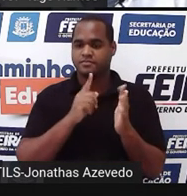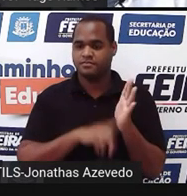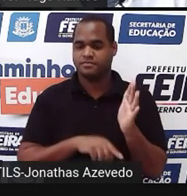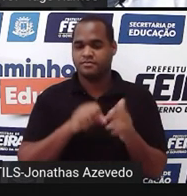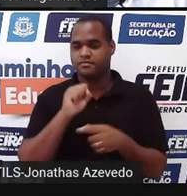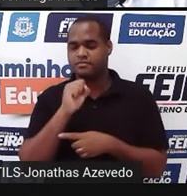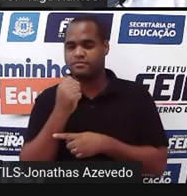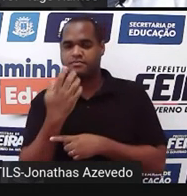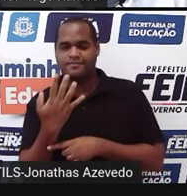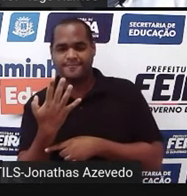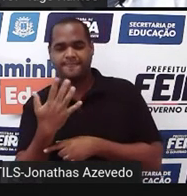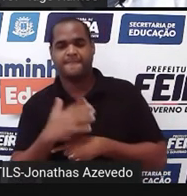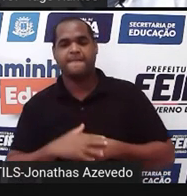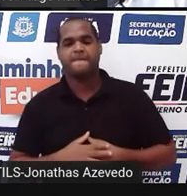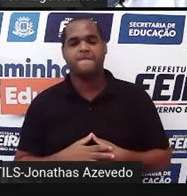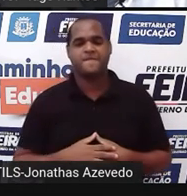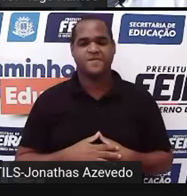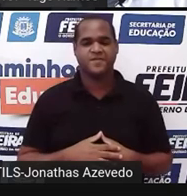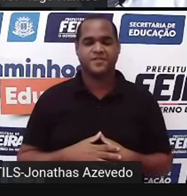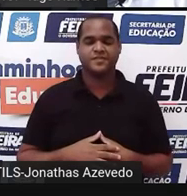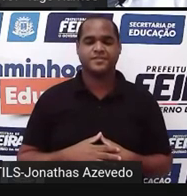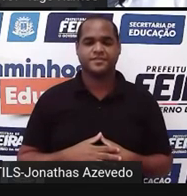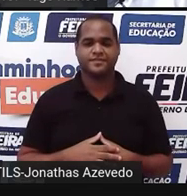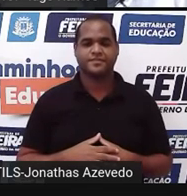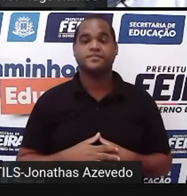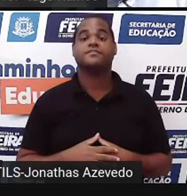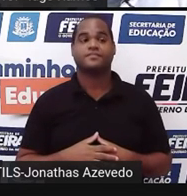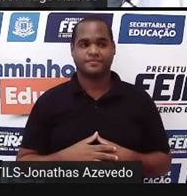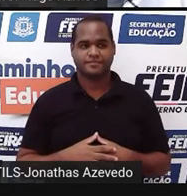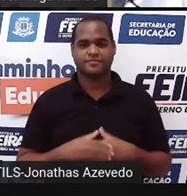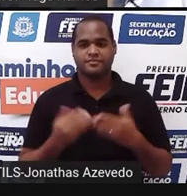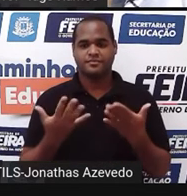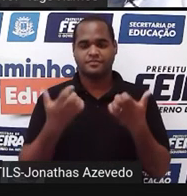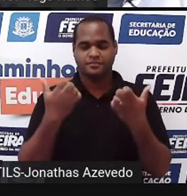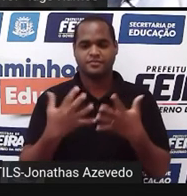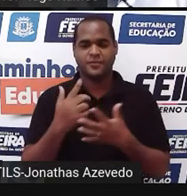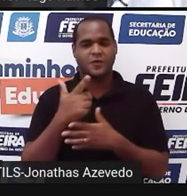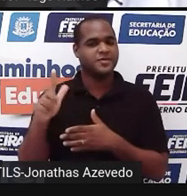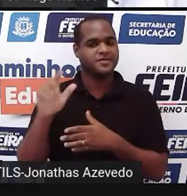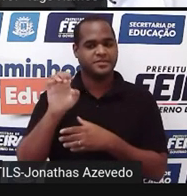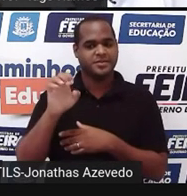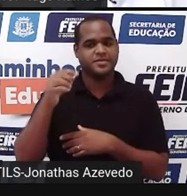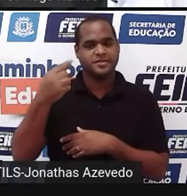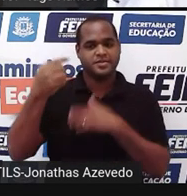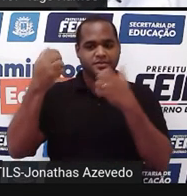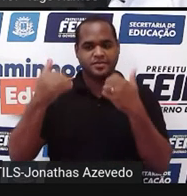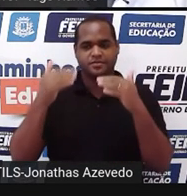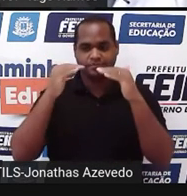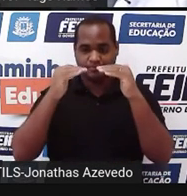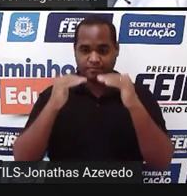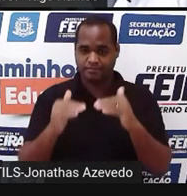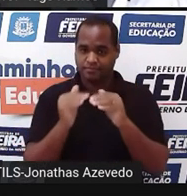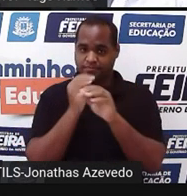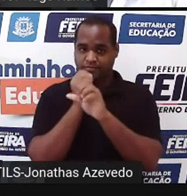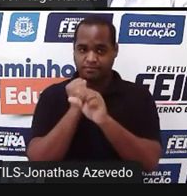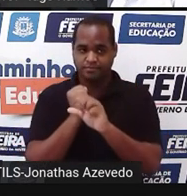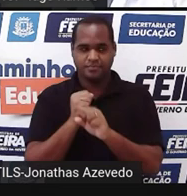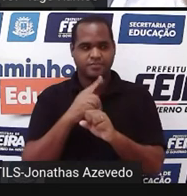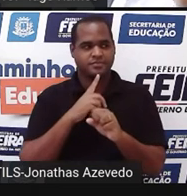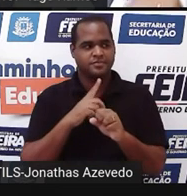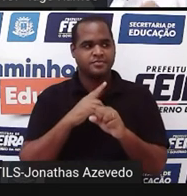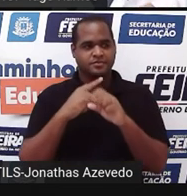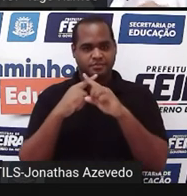84 e pronto agora eu pego a outra equação coloca ali embaixo e somo